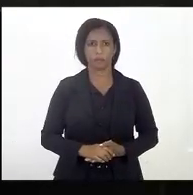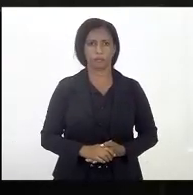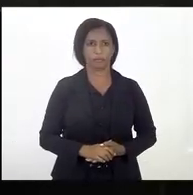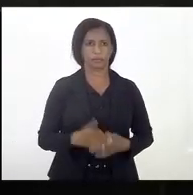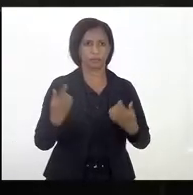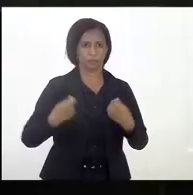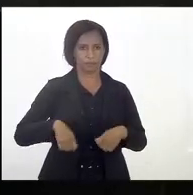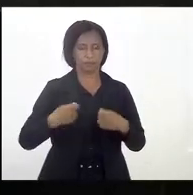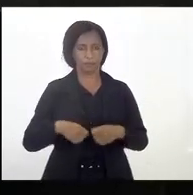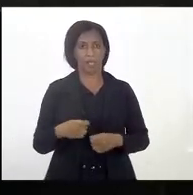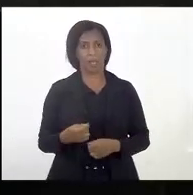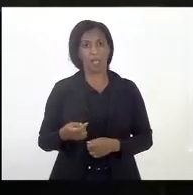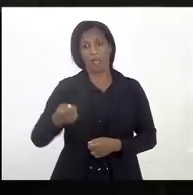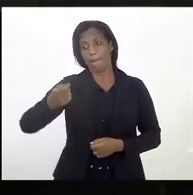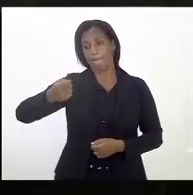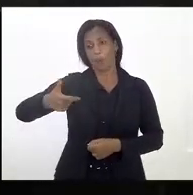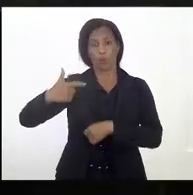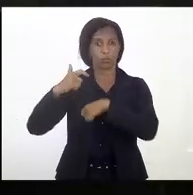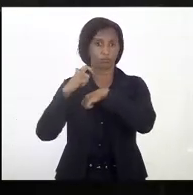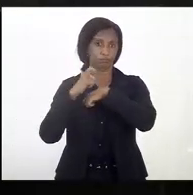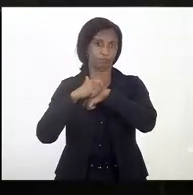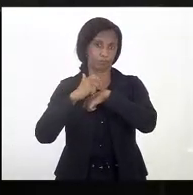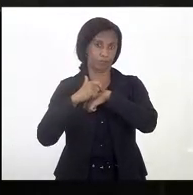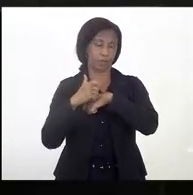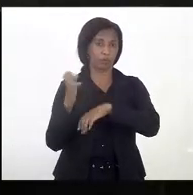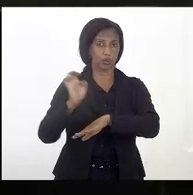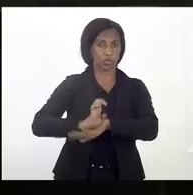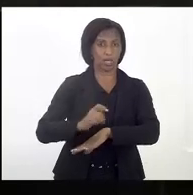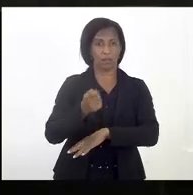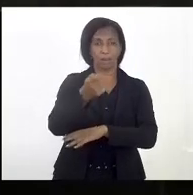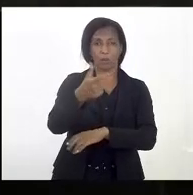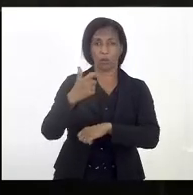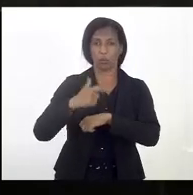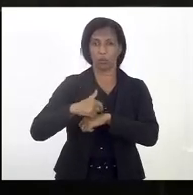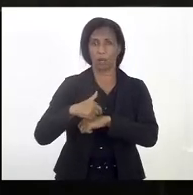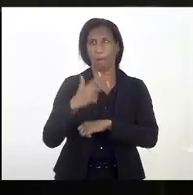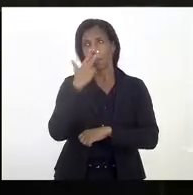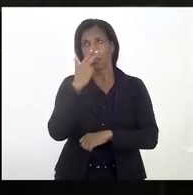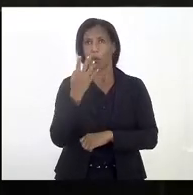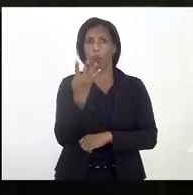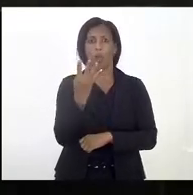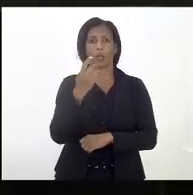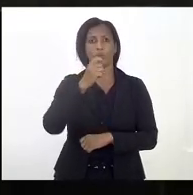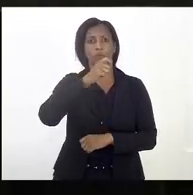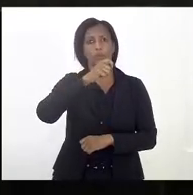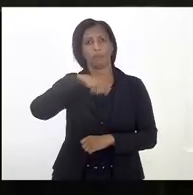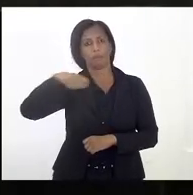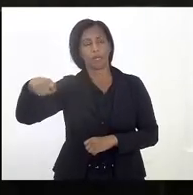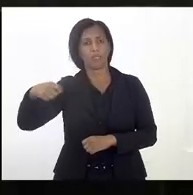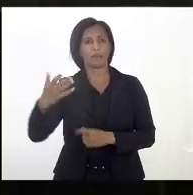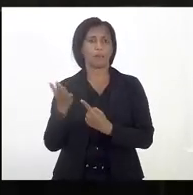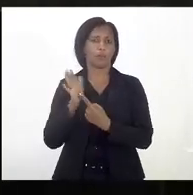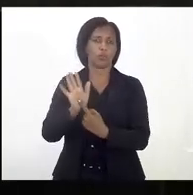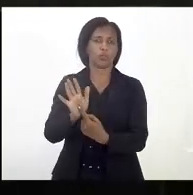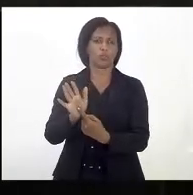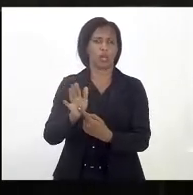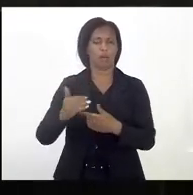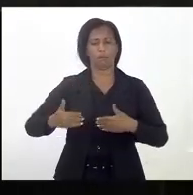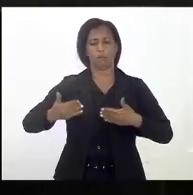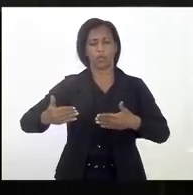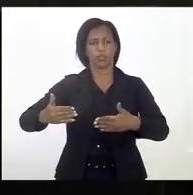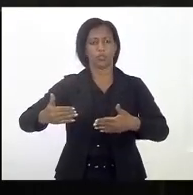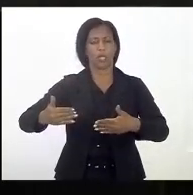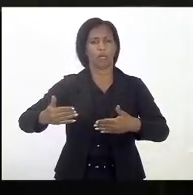porque a gente tem pouco tempo né Hoje tá tem pouco tempo mas Quatro meses só para apresentar o ministério da economia o